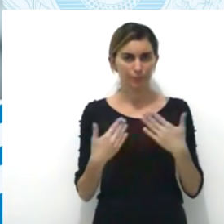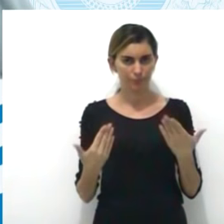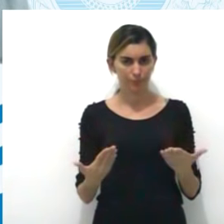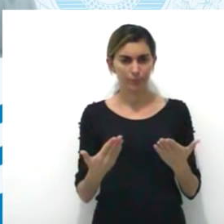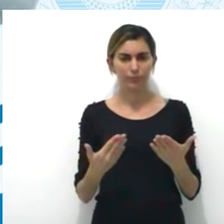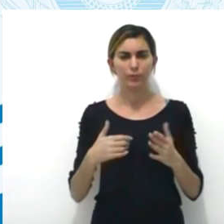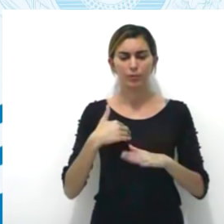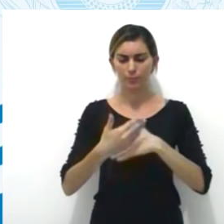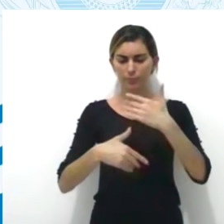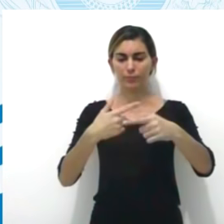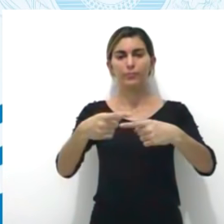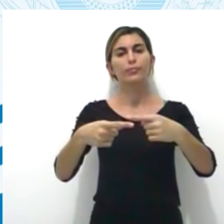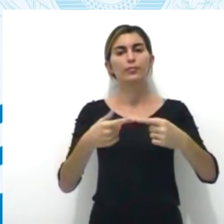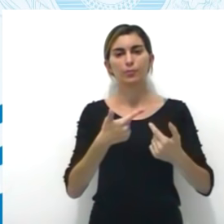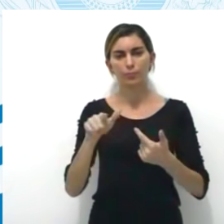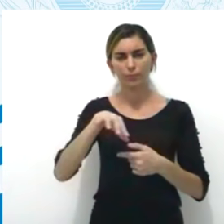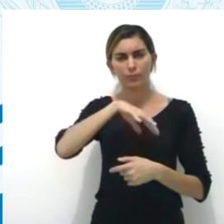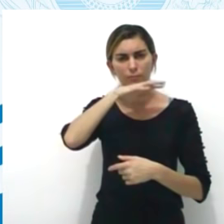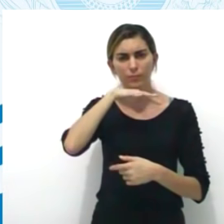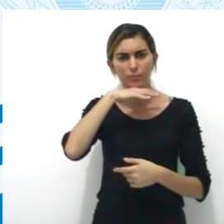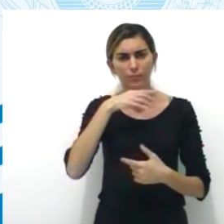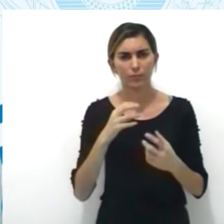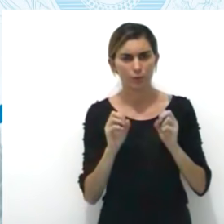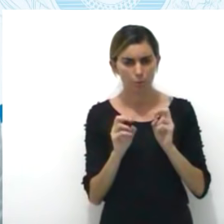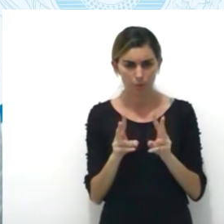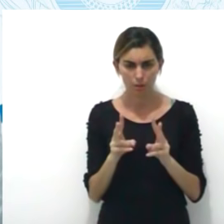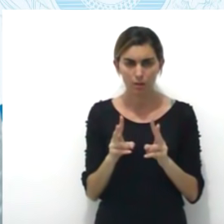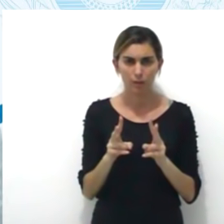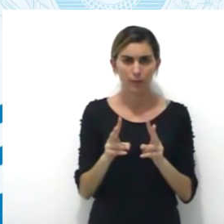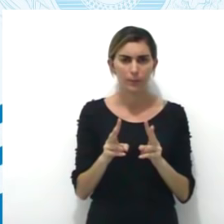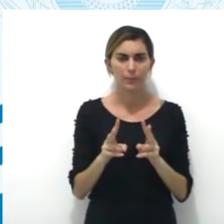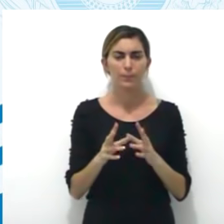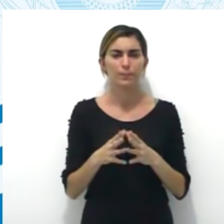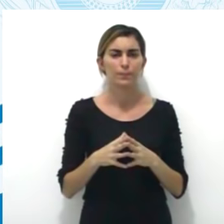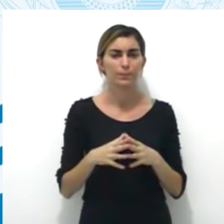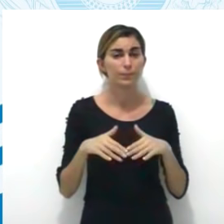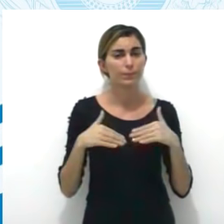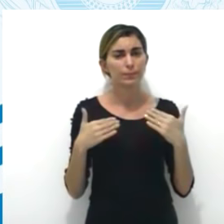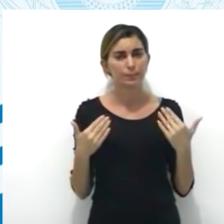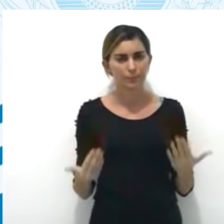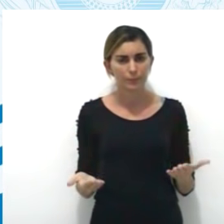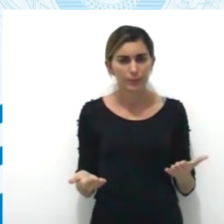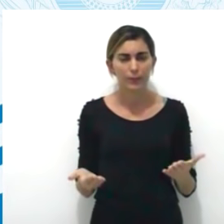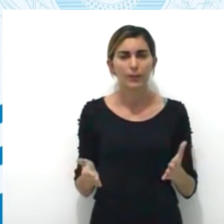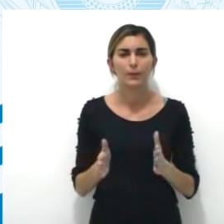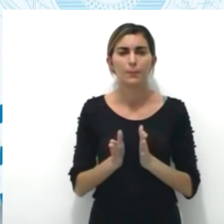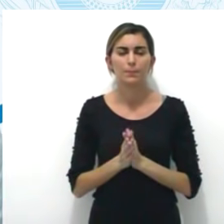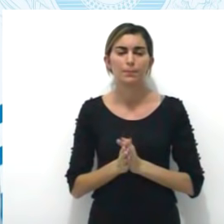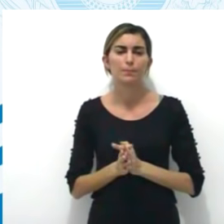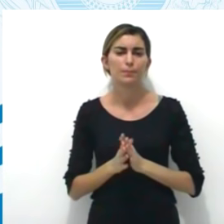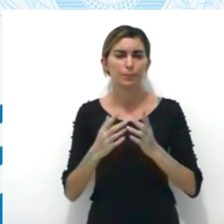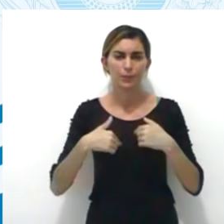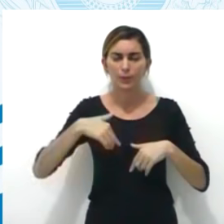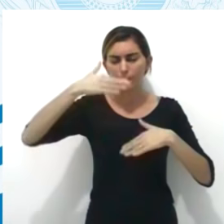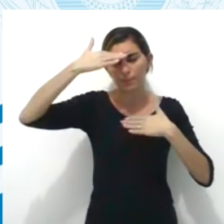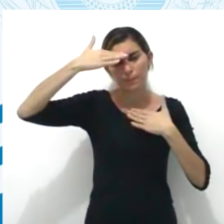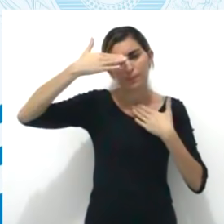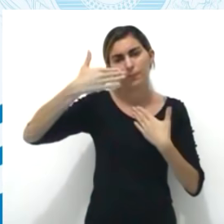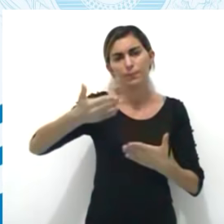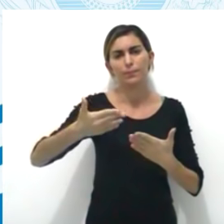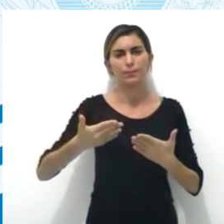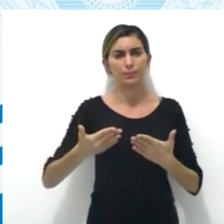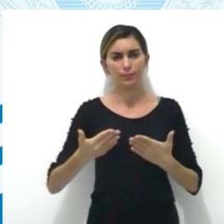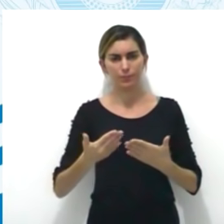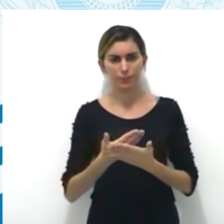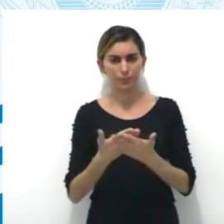não podendo ele descender de outros animais. Ok? Então, pessoal, eu